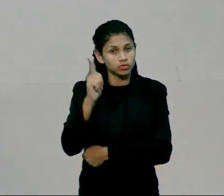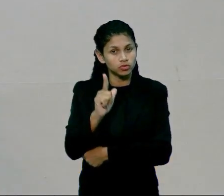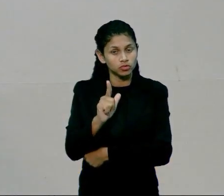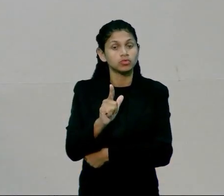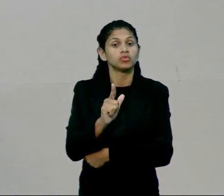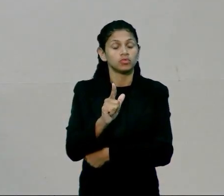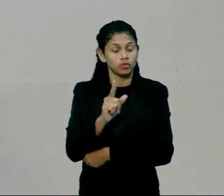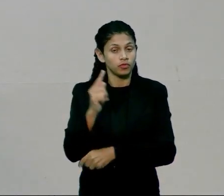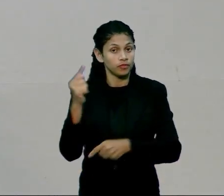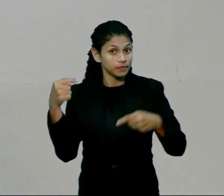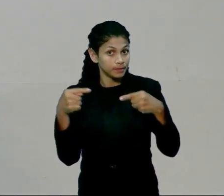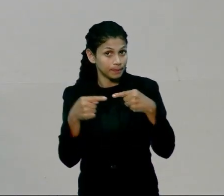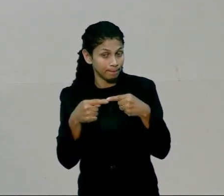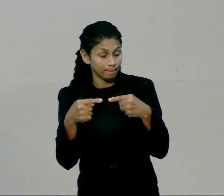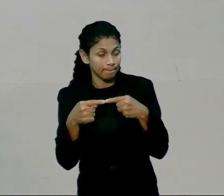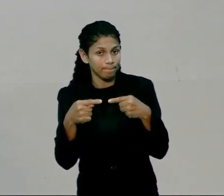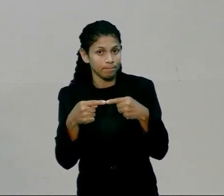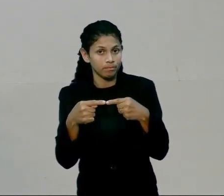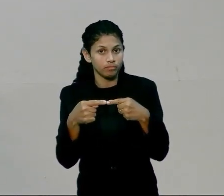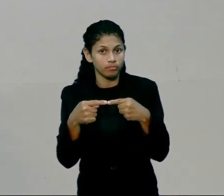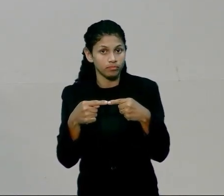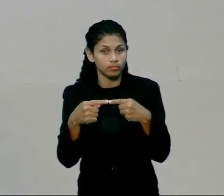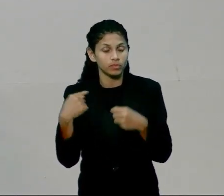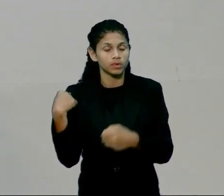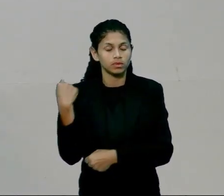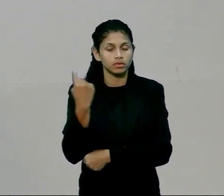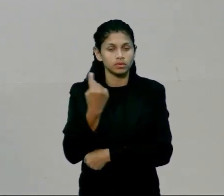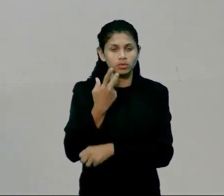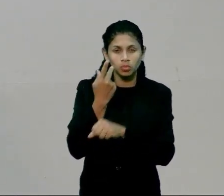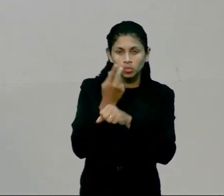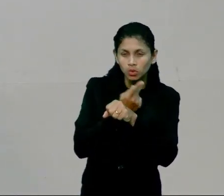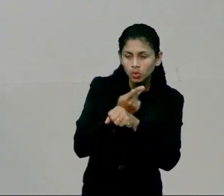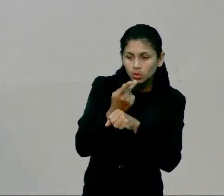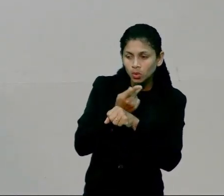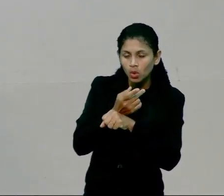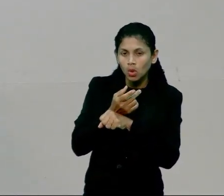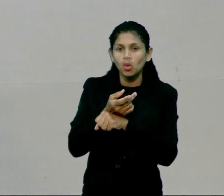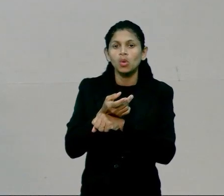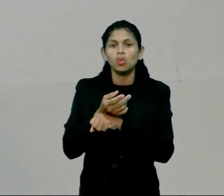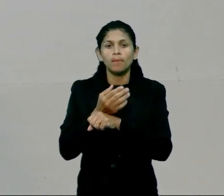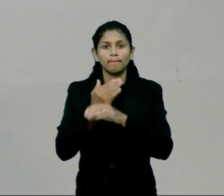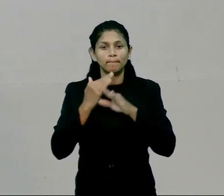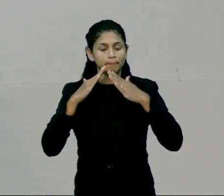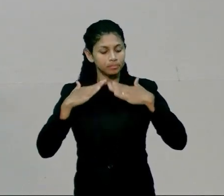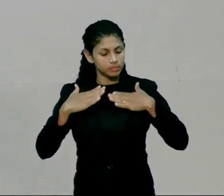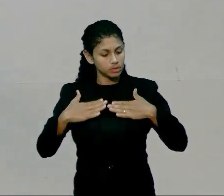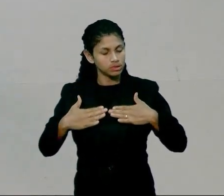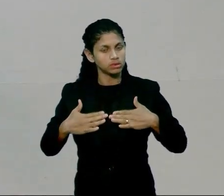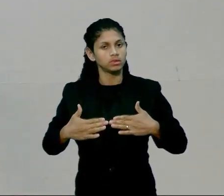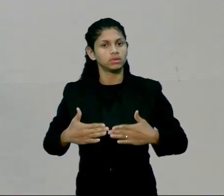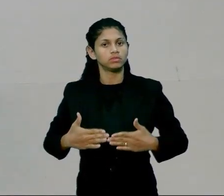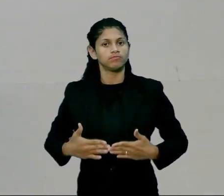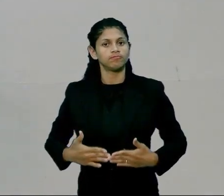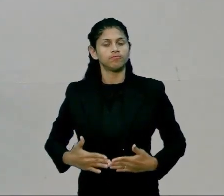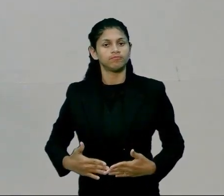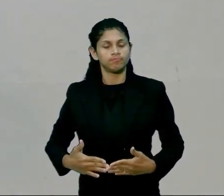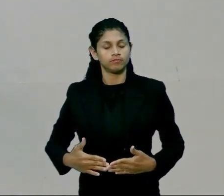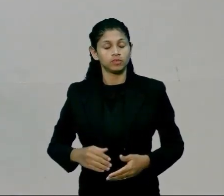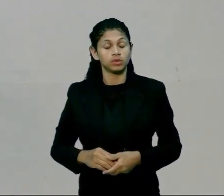associação. A gente está buscando manter o equilíbrio, o metabolismo, né, que é o funcionamento do corpo, ele vai buscar